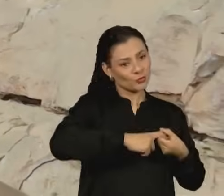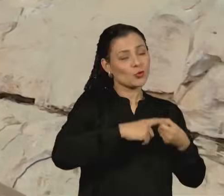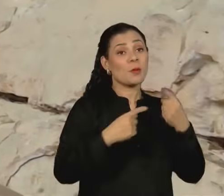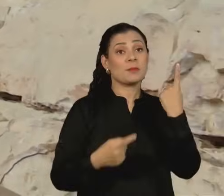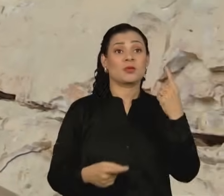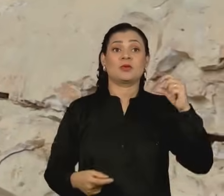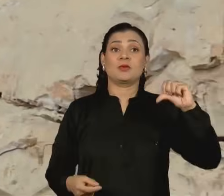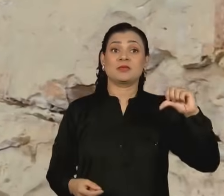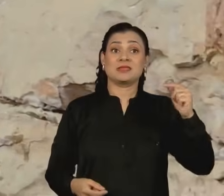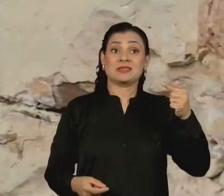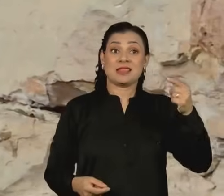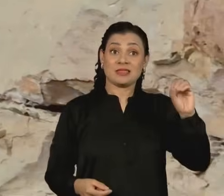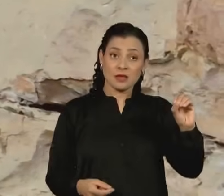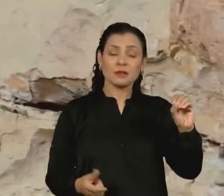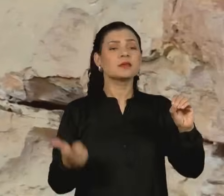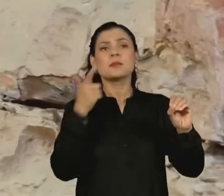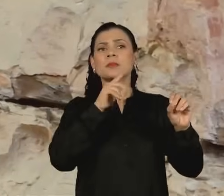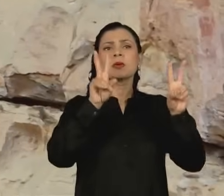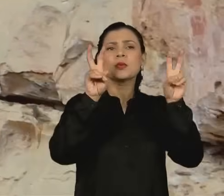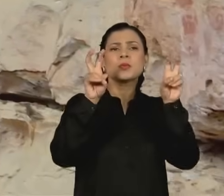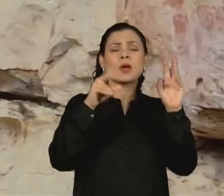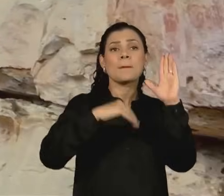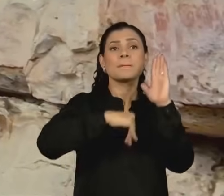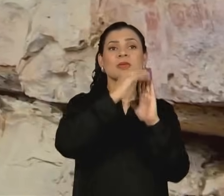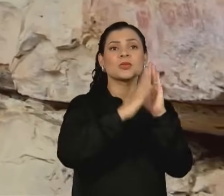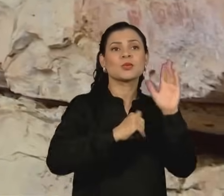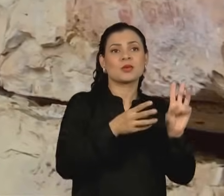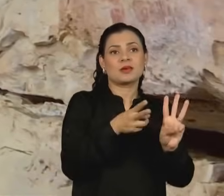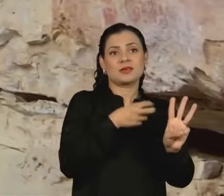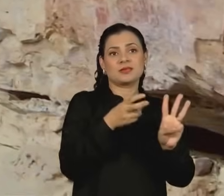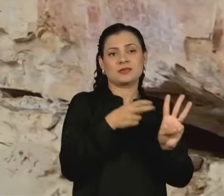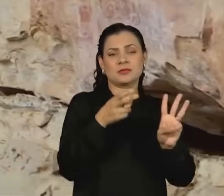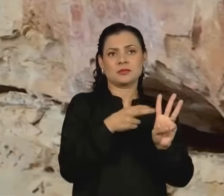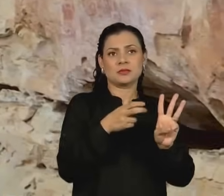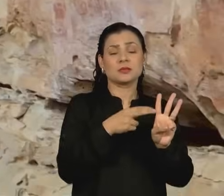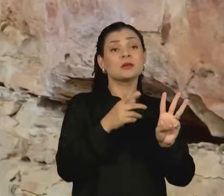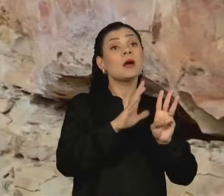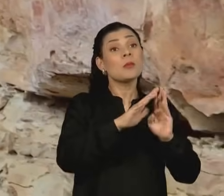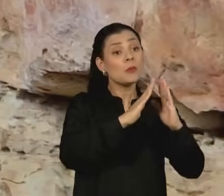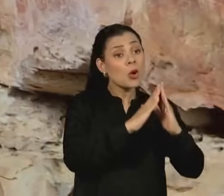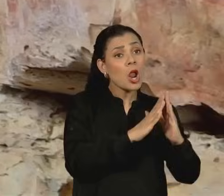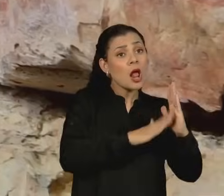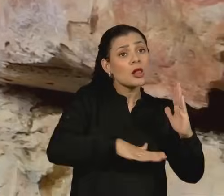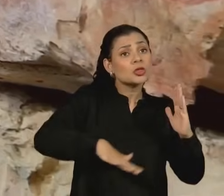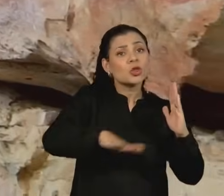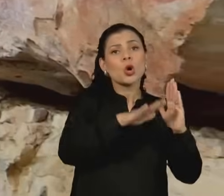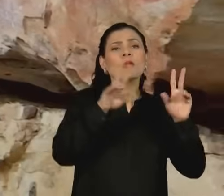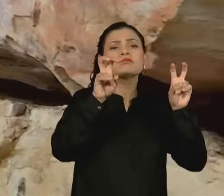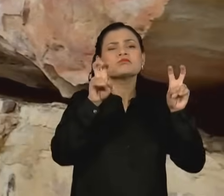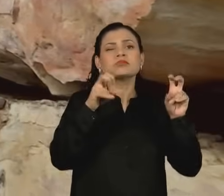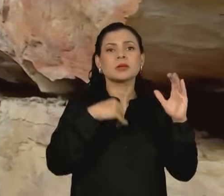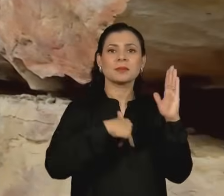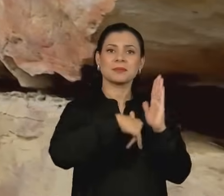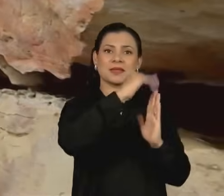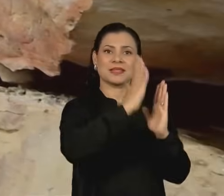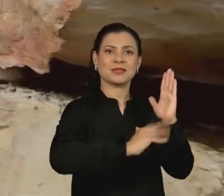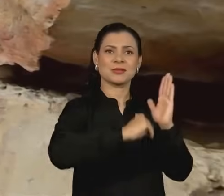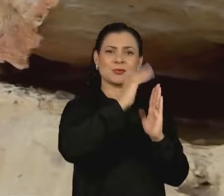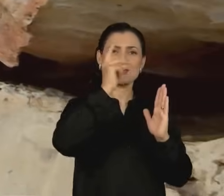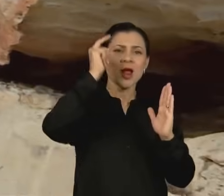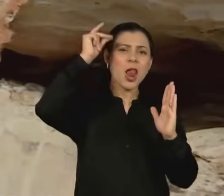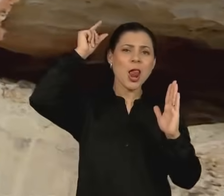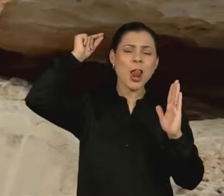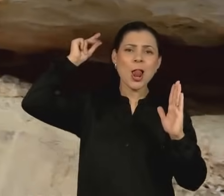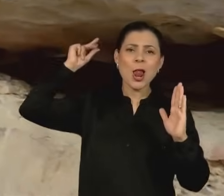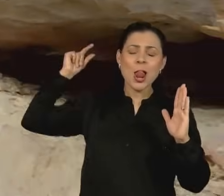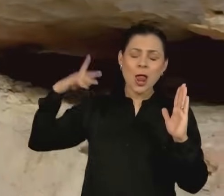70 para verificar as pinturas dos índios. Assim, um morador local se referiu a estas pinturas rupestres